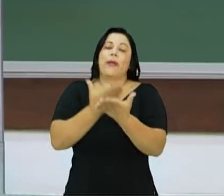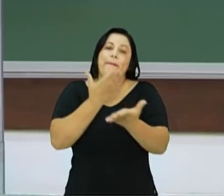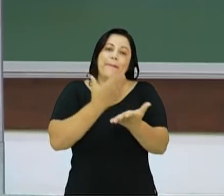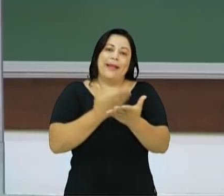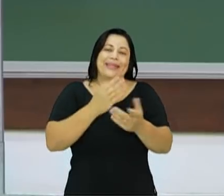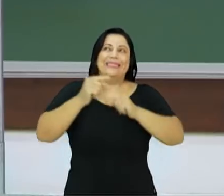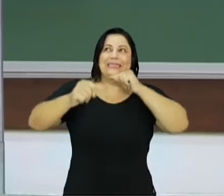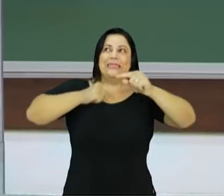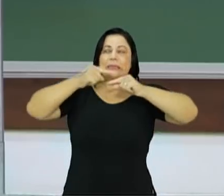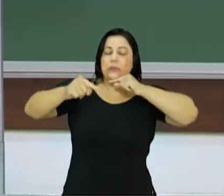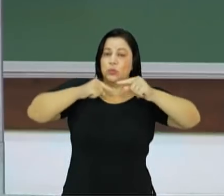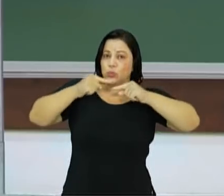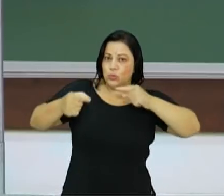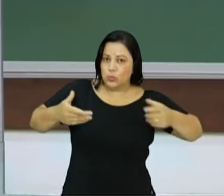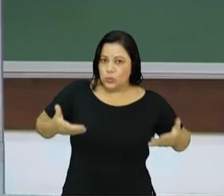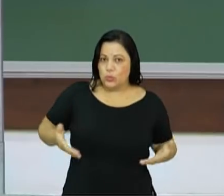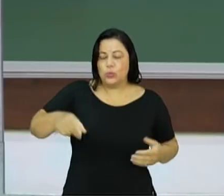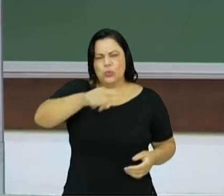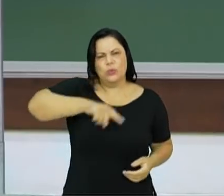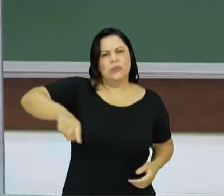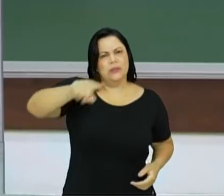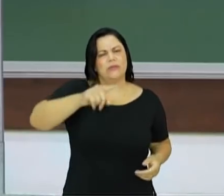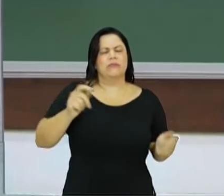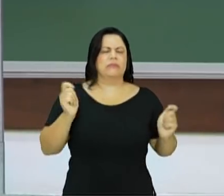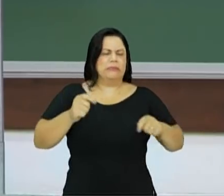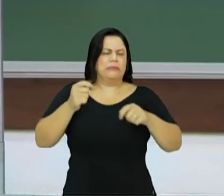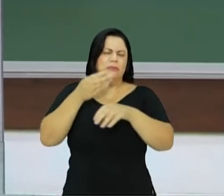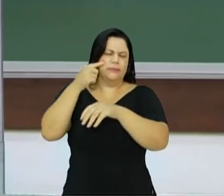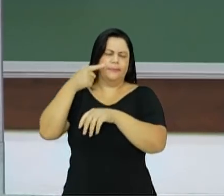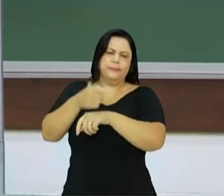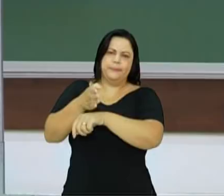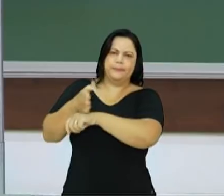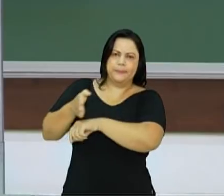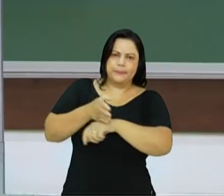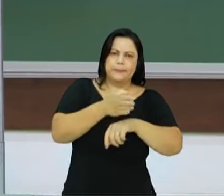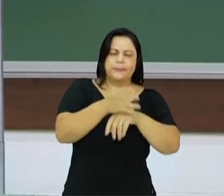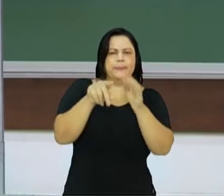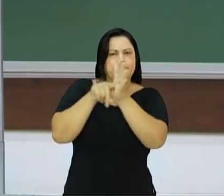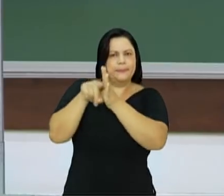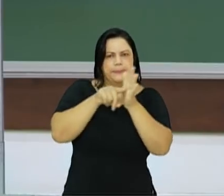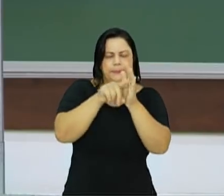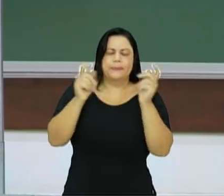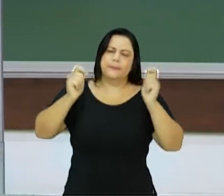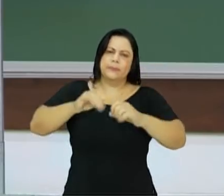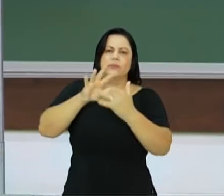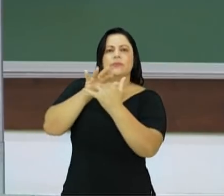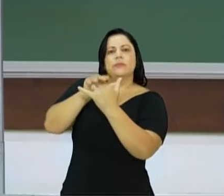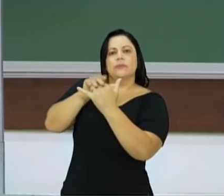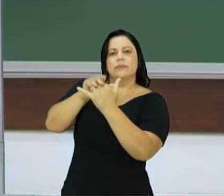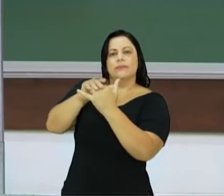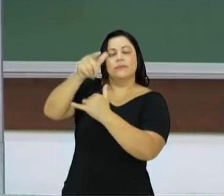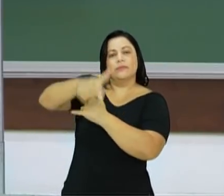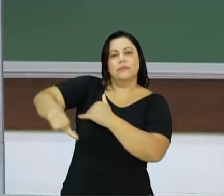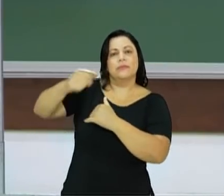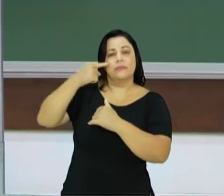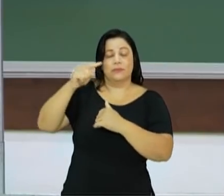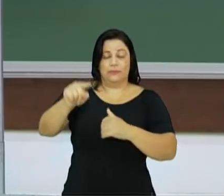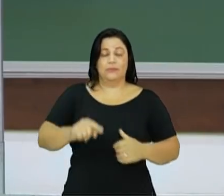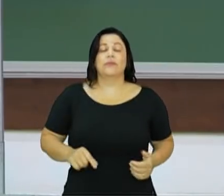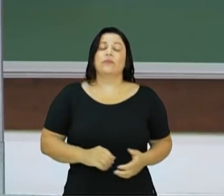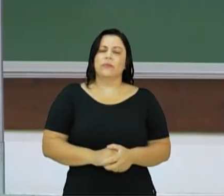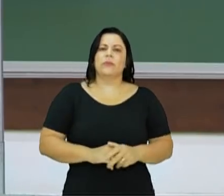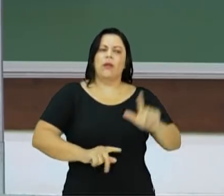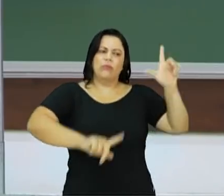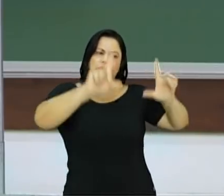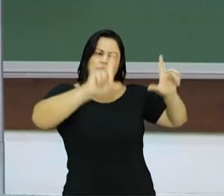ficaram dúvidas, logicamente, você tem acesso a várias ferramentas. Você pode rever essa aula no YouTube, você pode